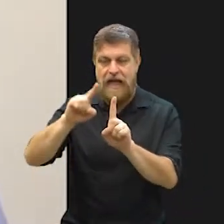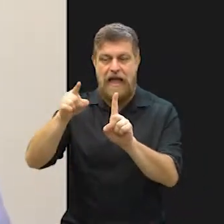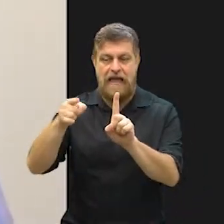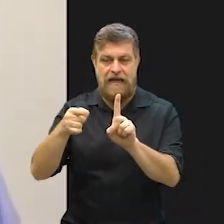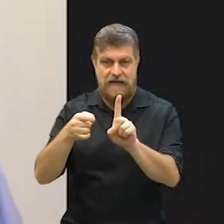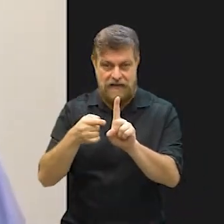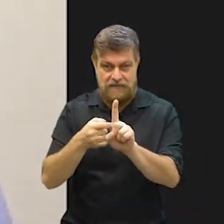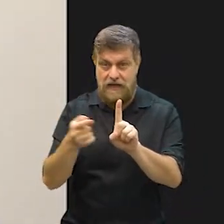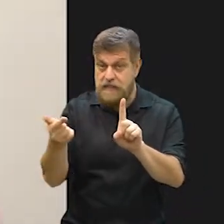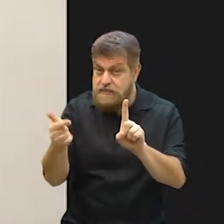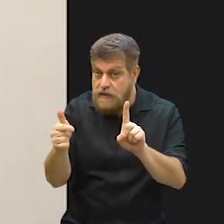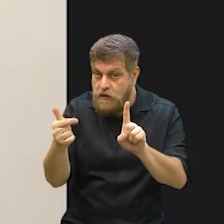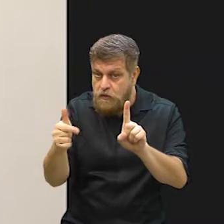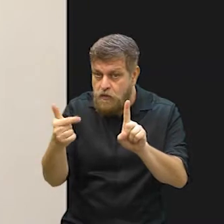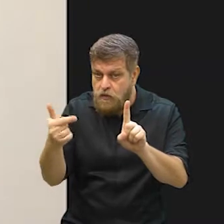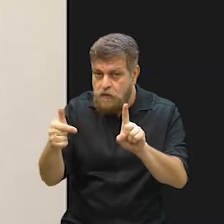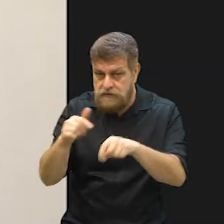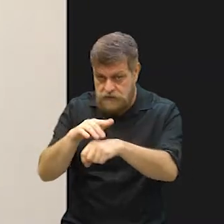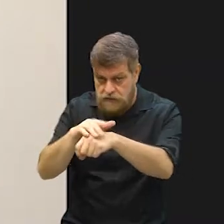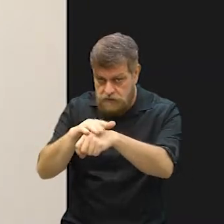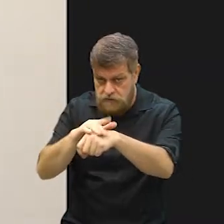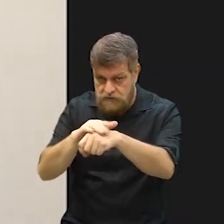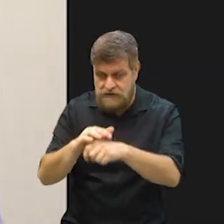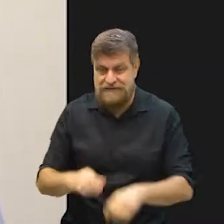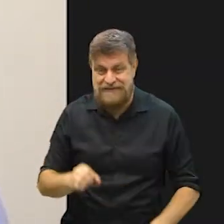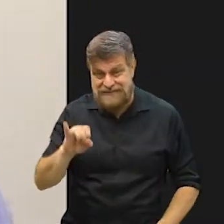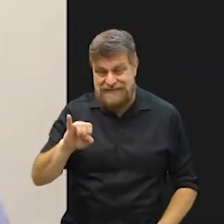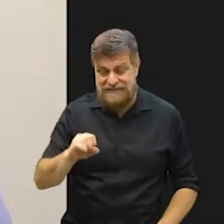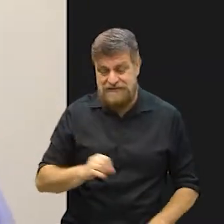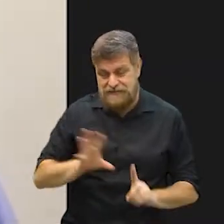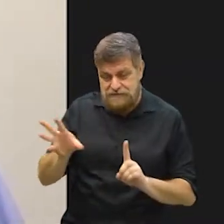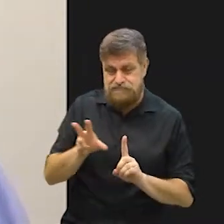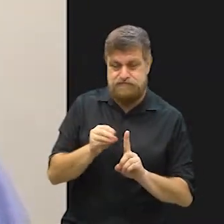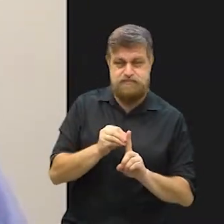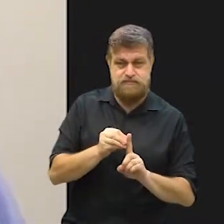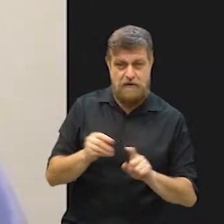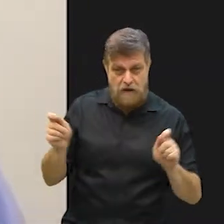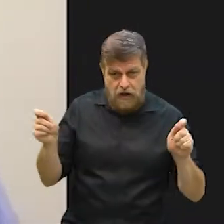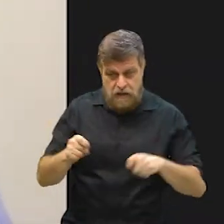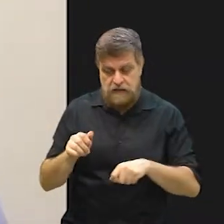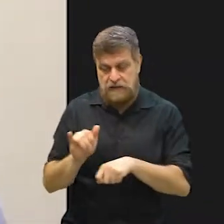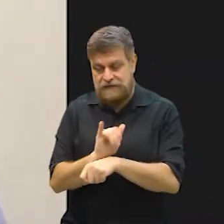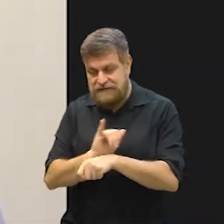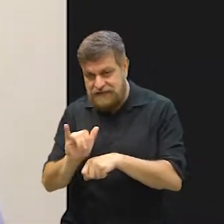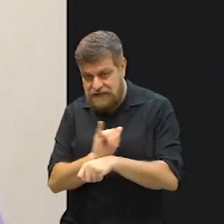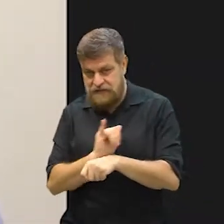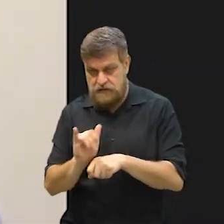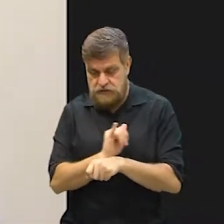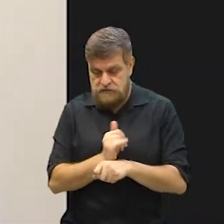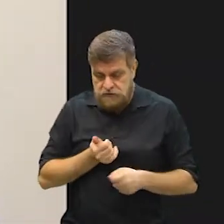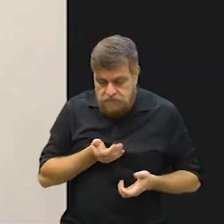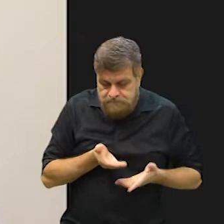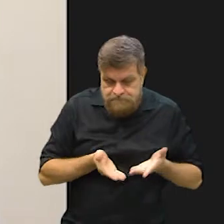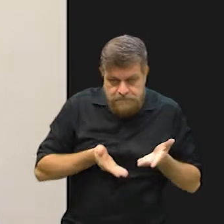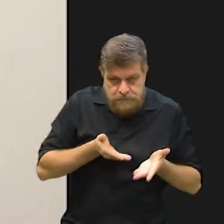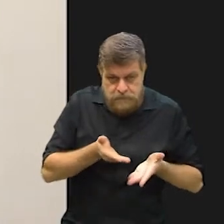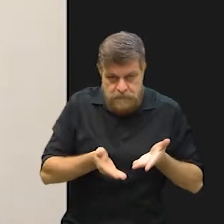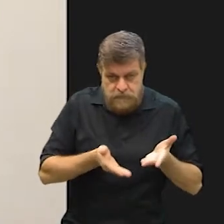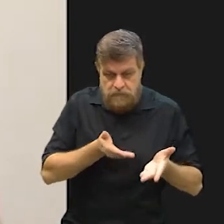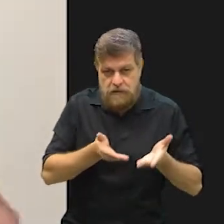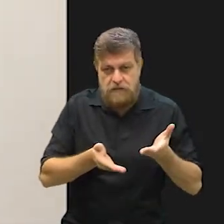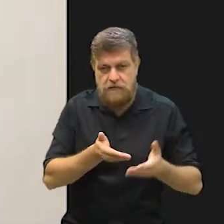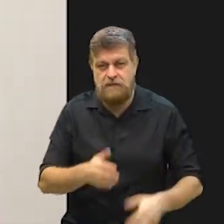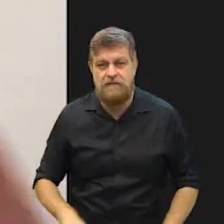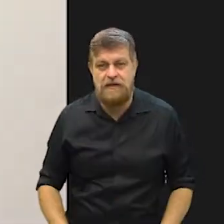gestação, e quando ela acontece, é possível a gente fazer o tratamento desse